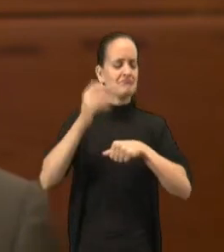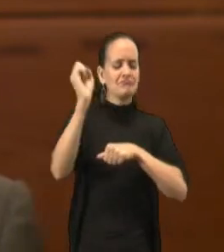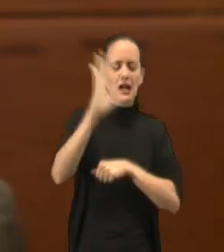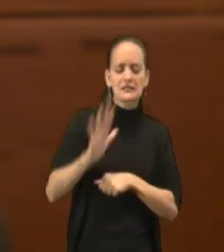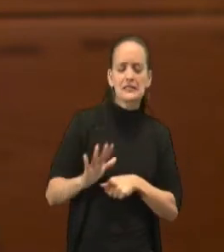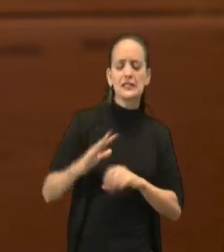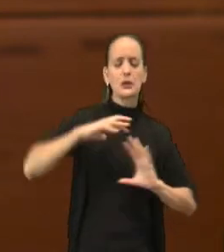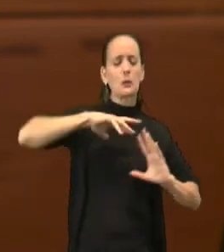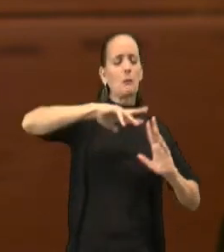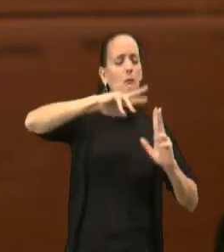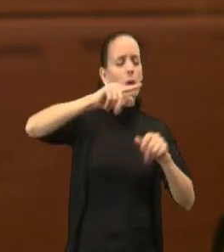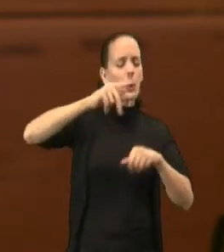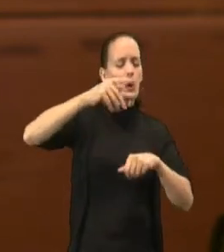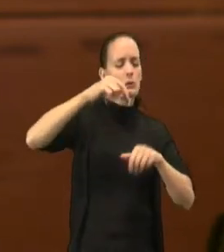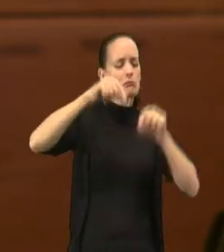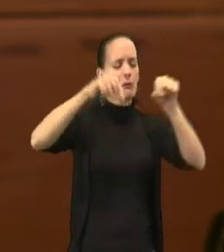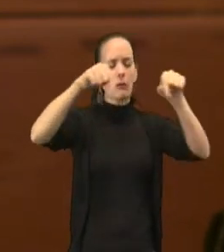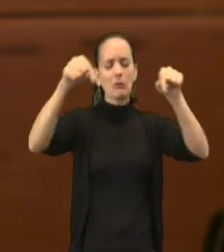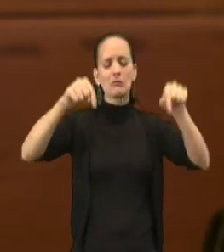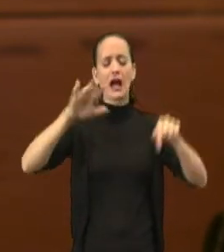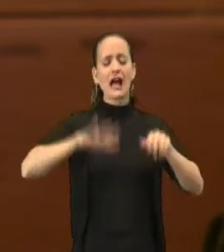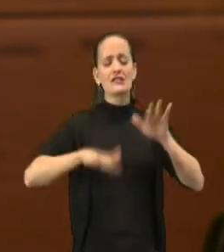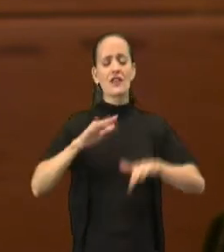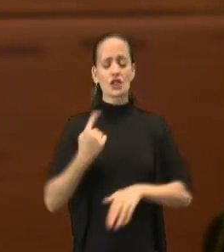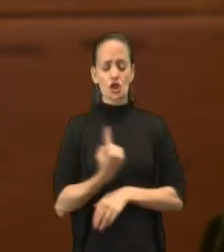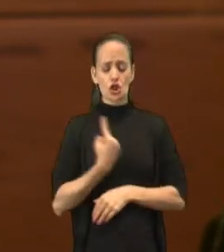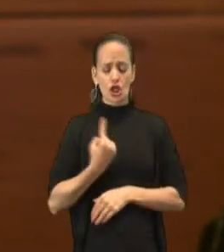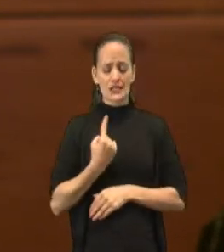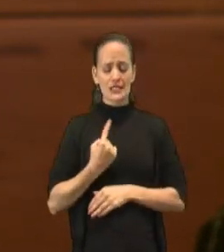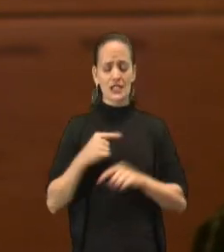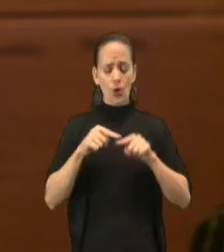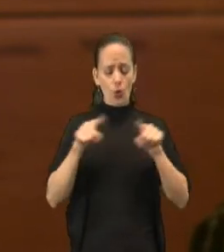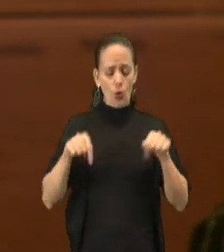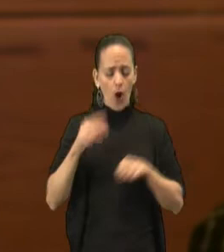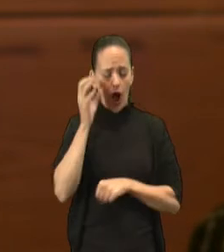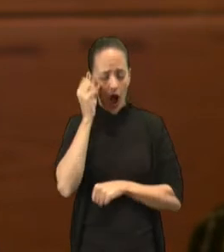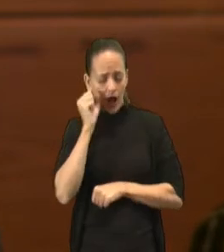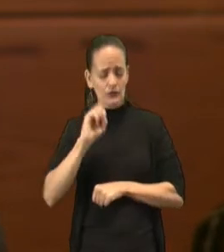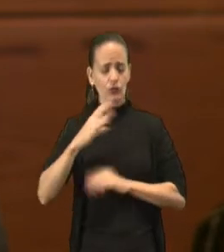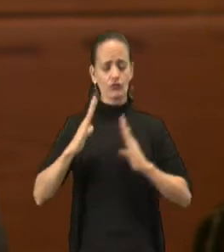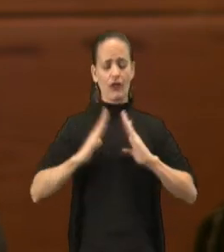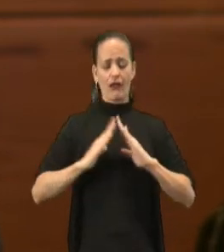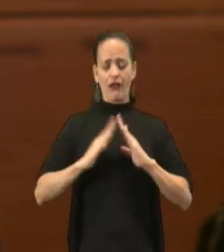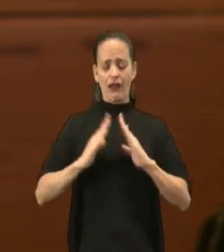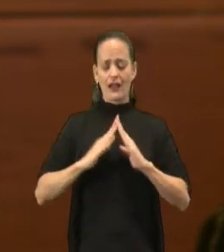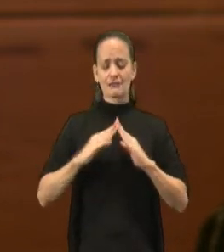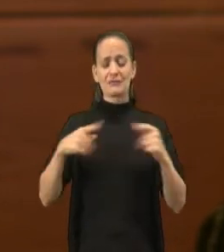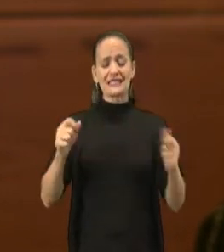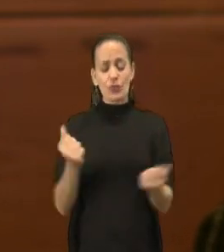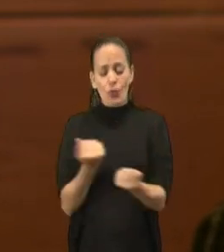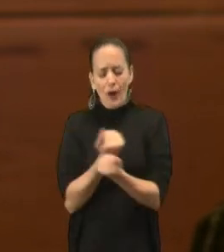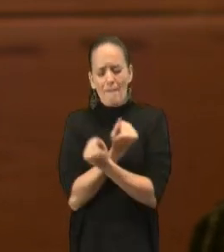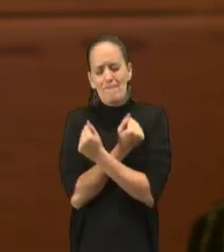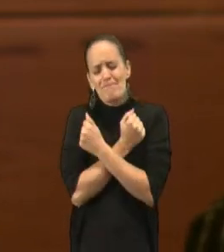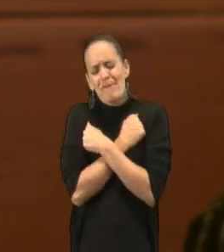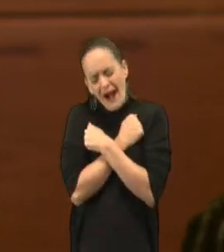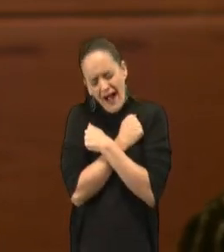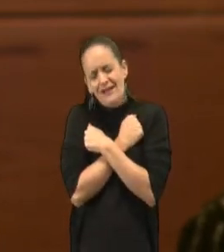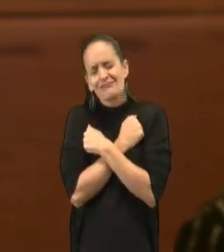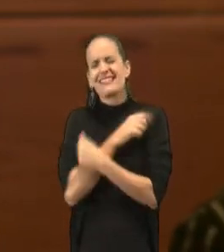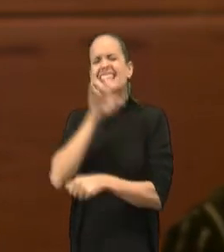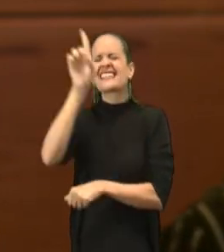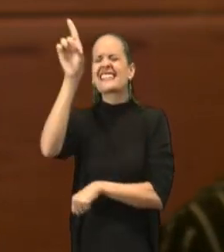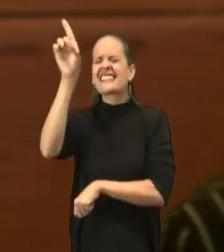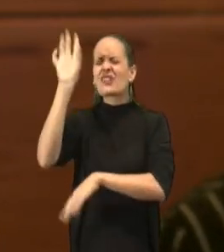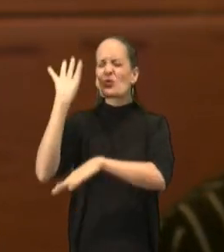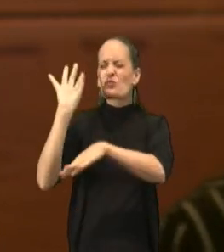deste mundo, que talvez sozinha no seu quarto, na sua sala, esteja, Deus, necessitando de um abraço, que o Senhor possa neste